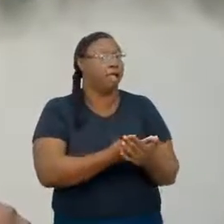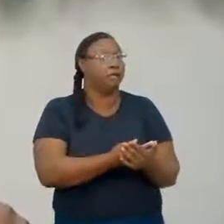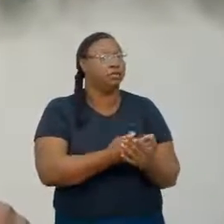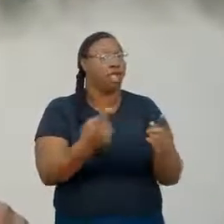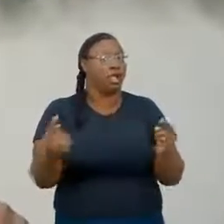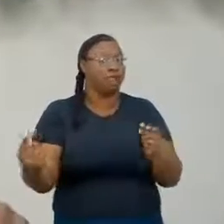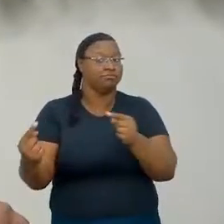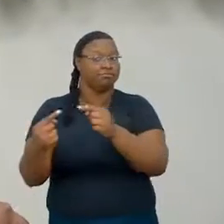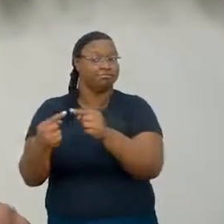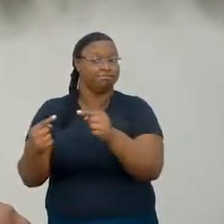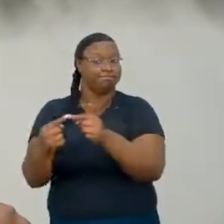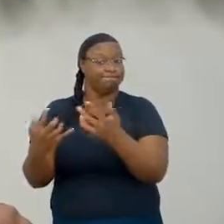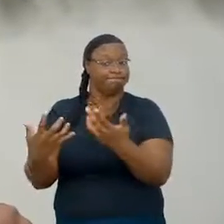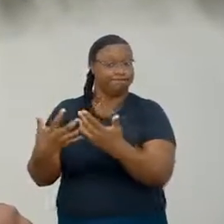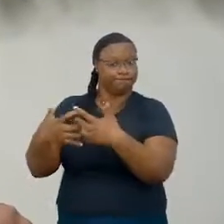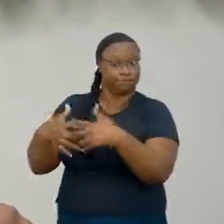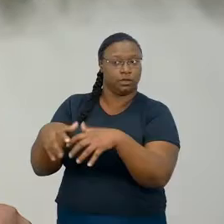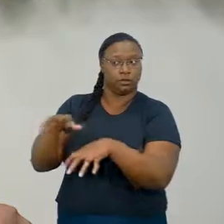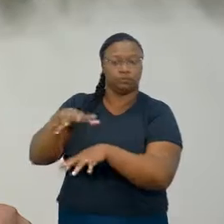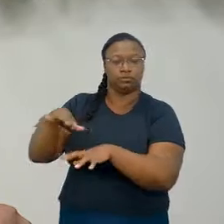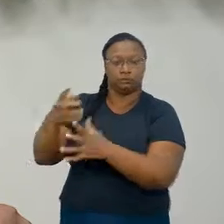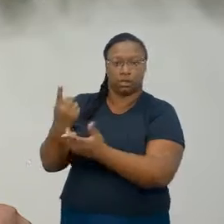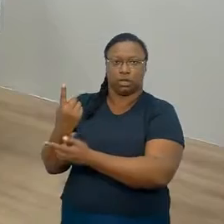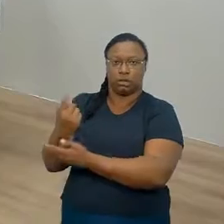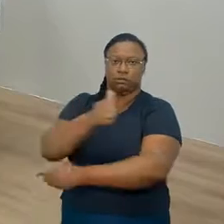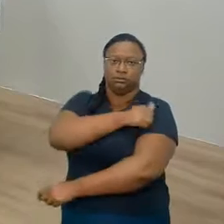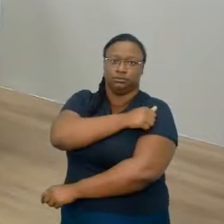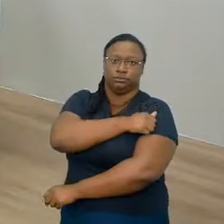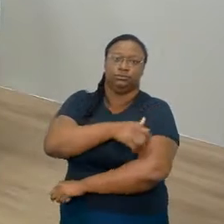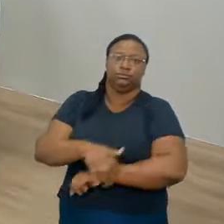entre eles. É importante. Exatamente.